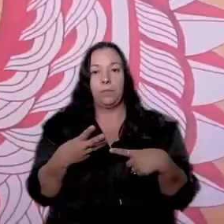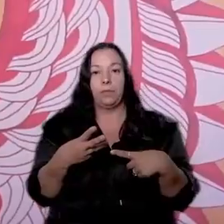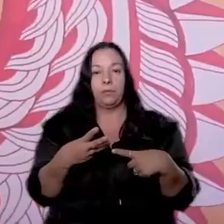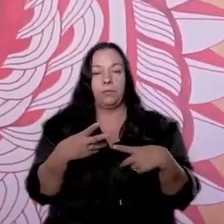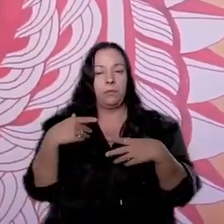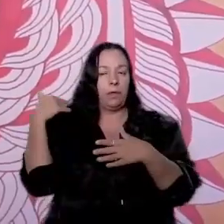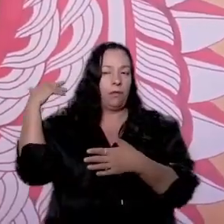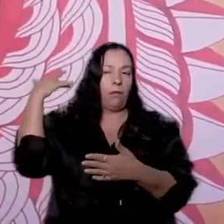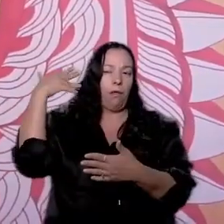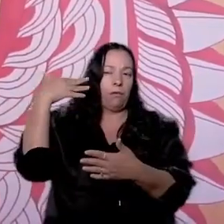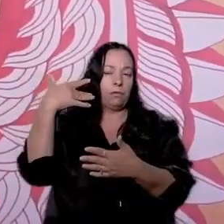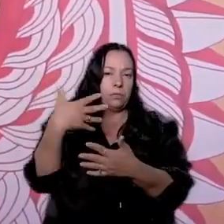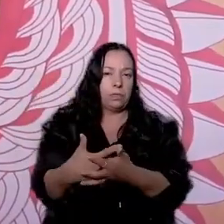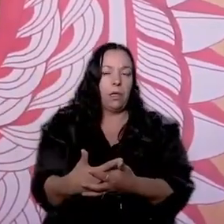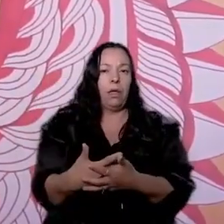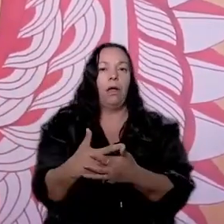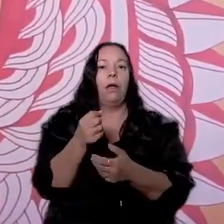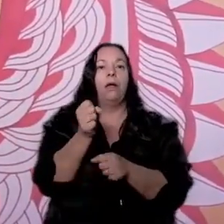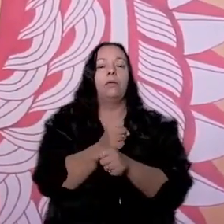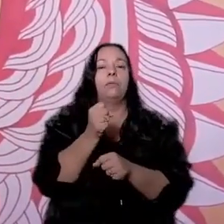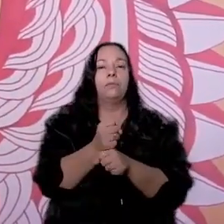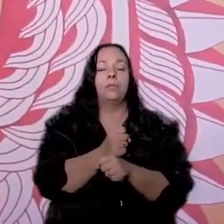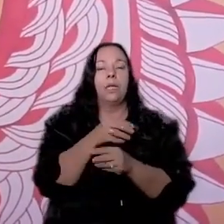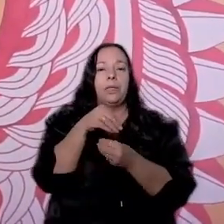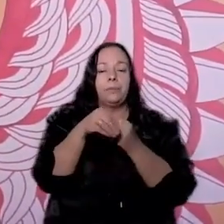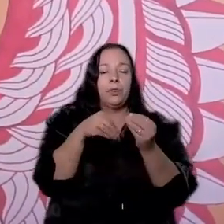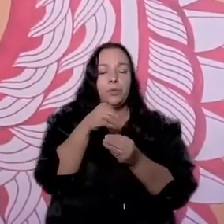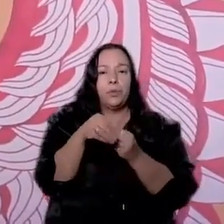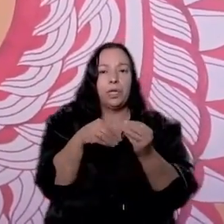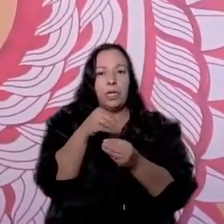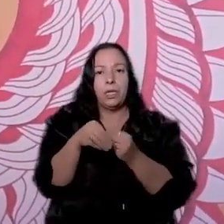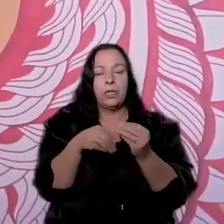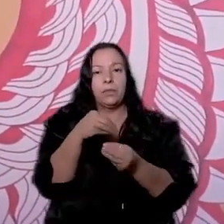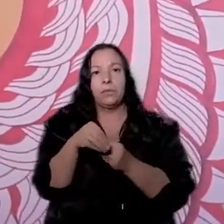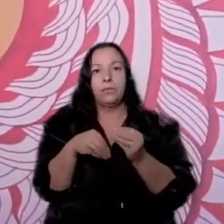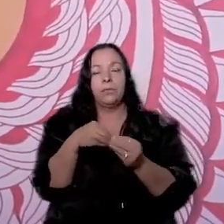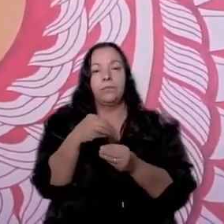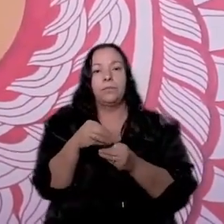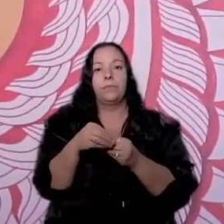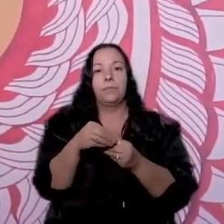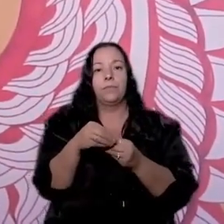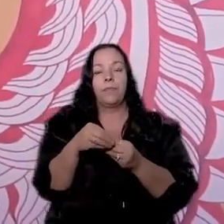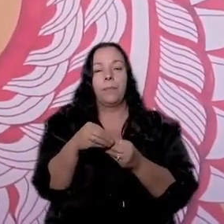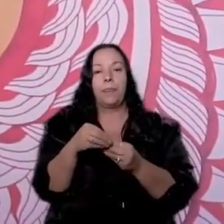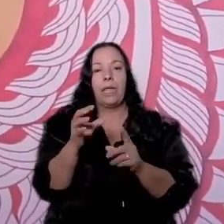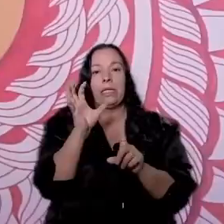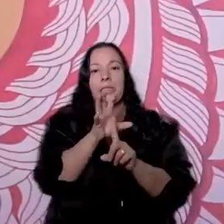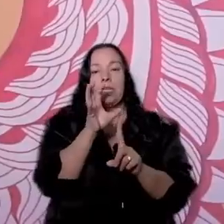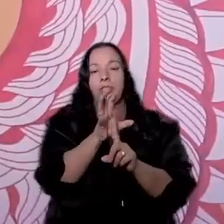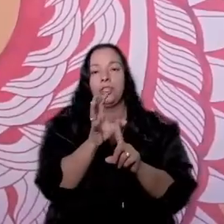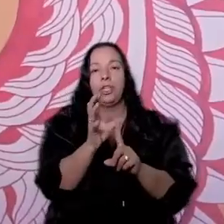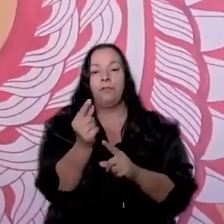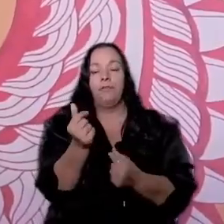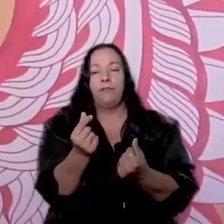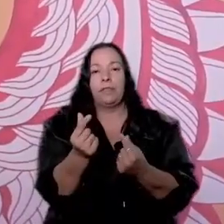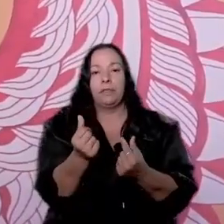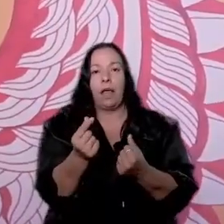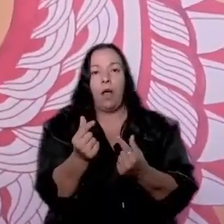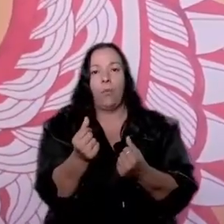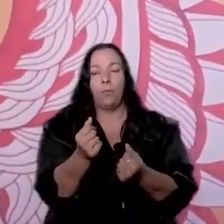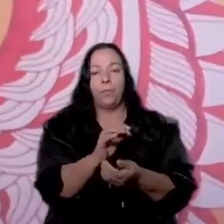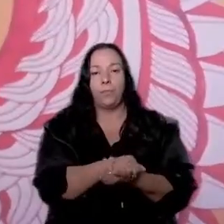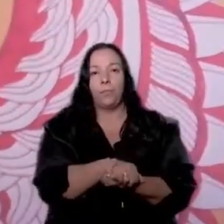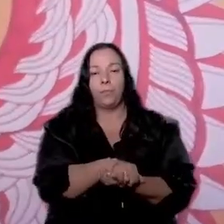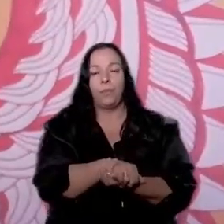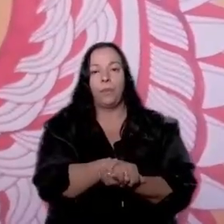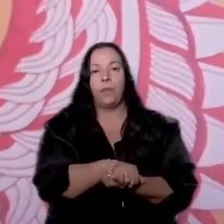longo dos anos, a gente acabou misturando a Rouanet com o incentivo fiscal, que é um dos 3 mecanismos. A